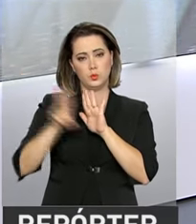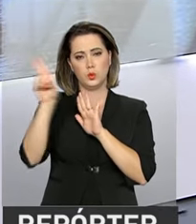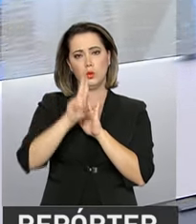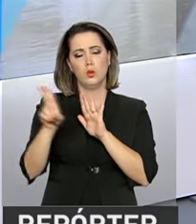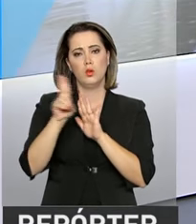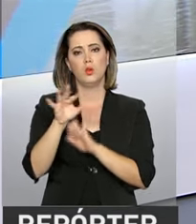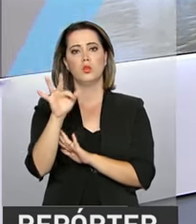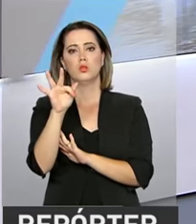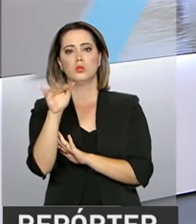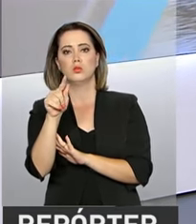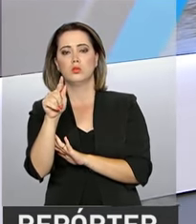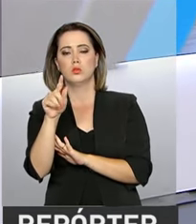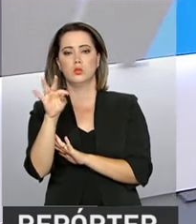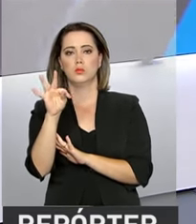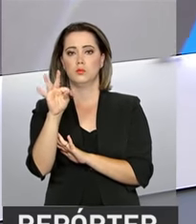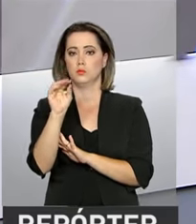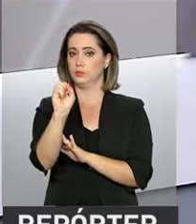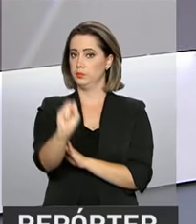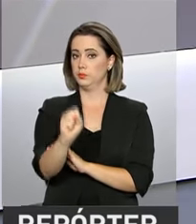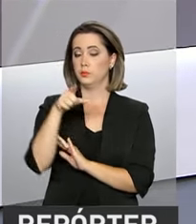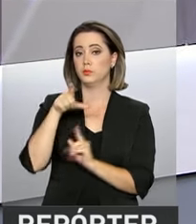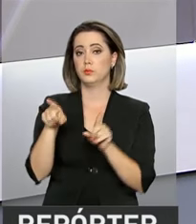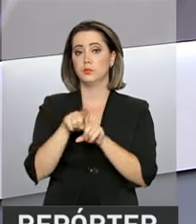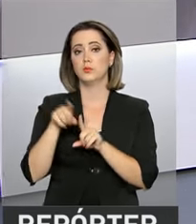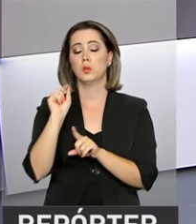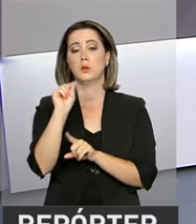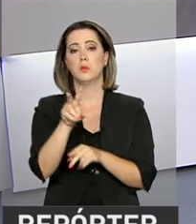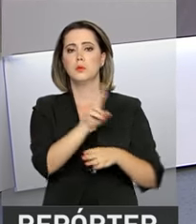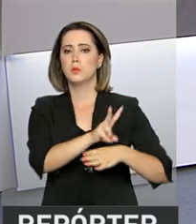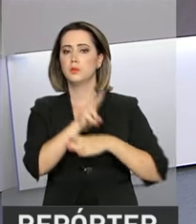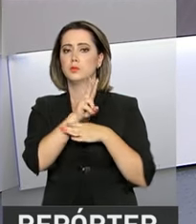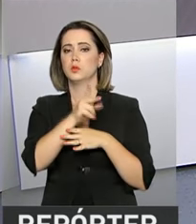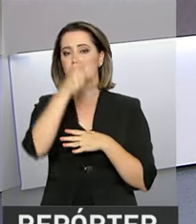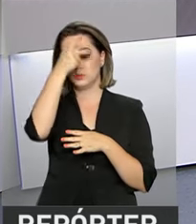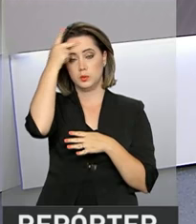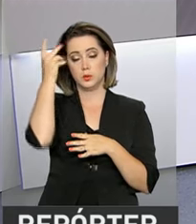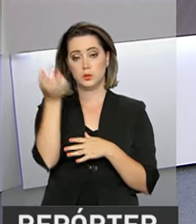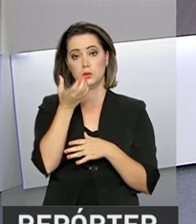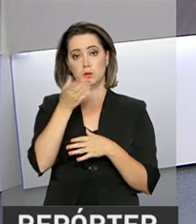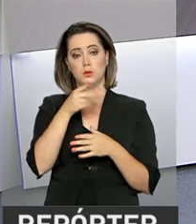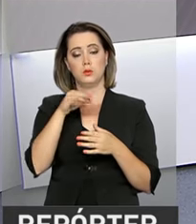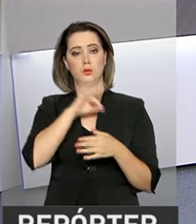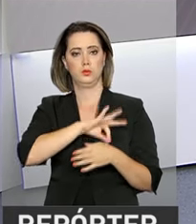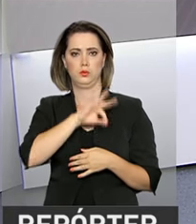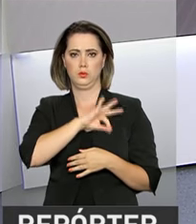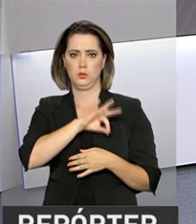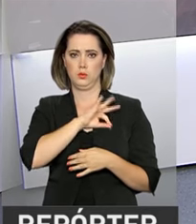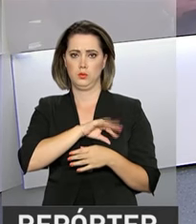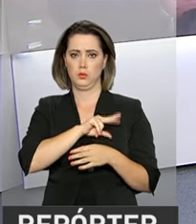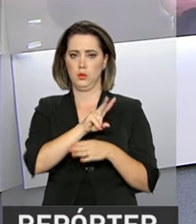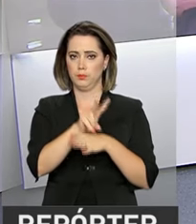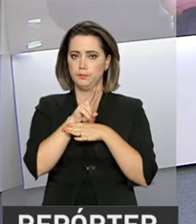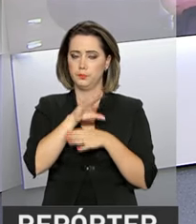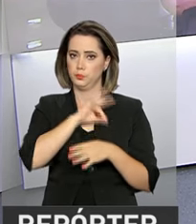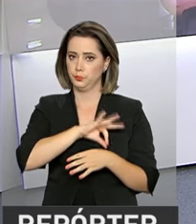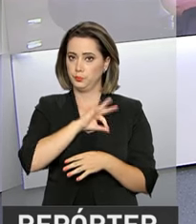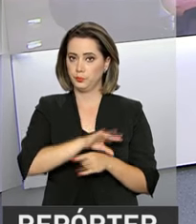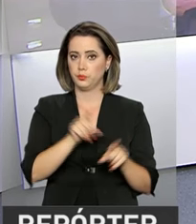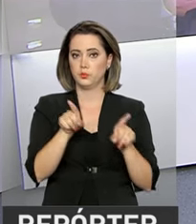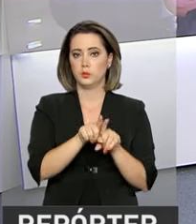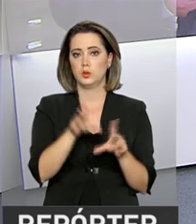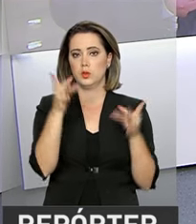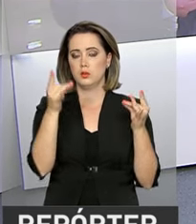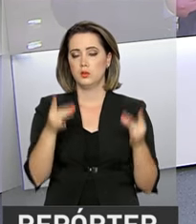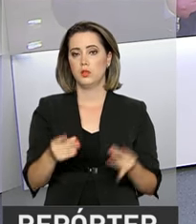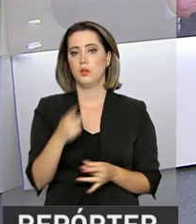o uso do Fundo de Garantia do Tempo de Serviço, FGTS, para empréstimos consignados. Quem tem os detalhes para a gente é o repórter Paulo